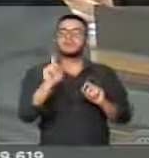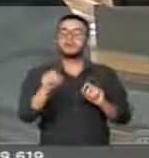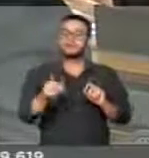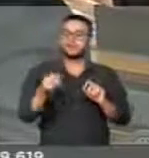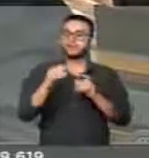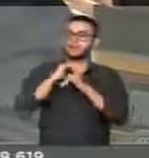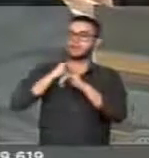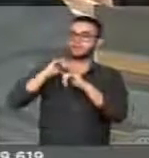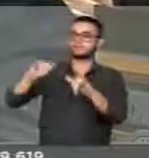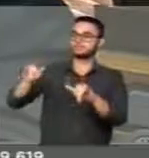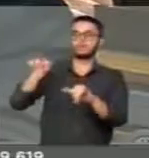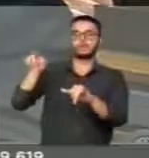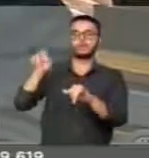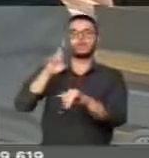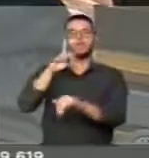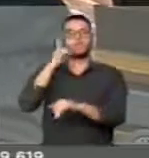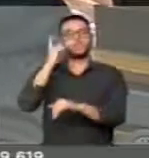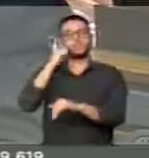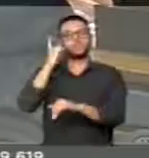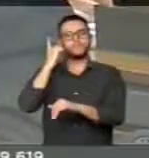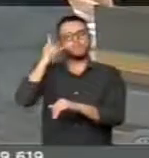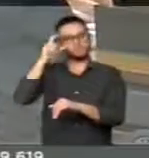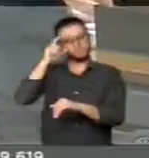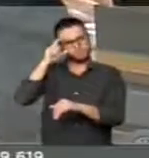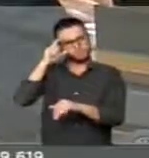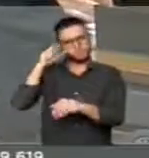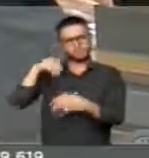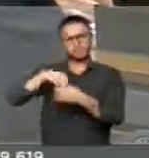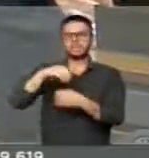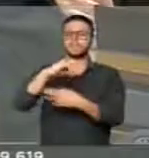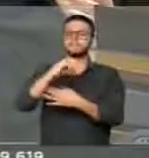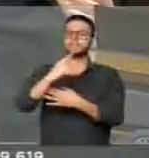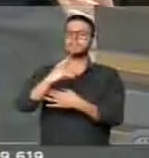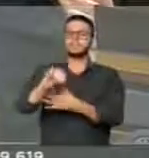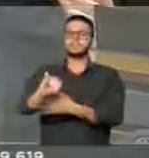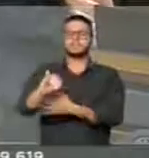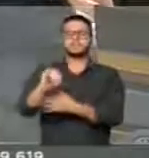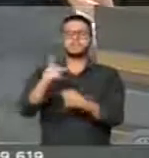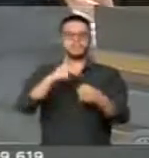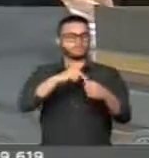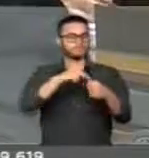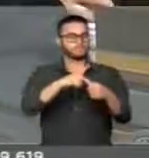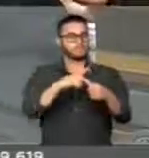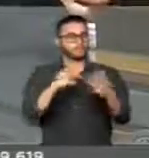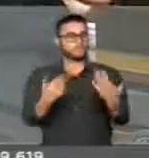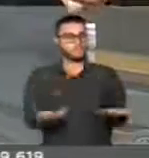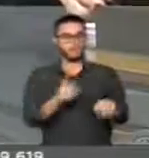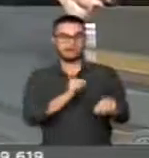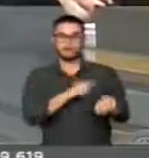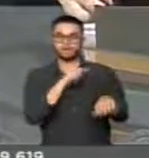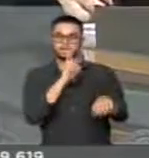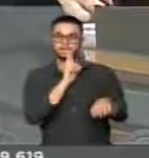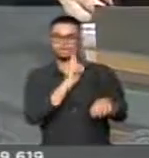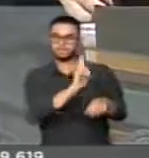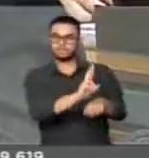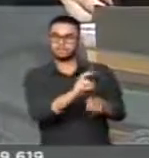Cunha na CPI da Petrobras, ao responder ao questionamento do deputado delegado Valdir.